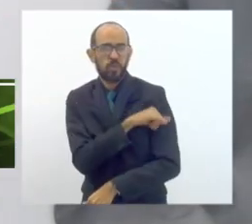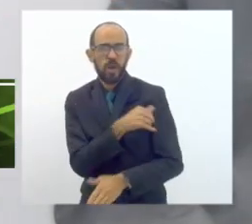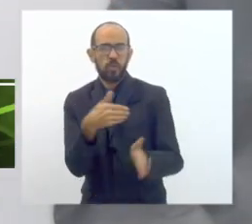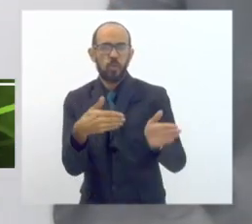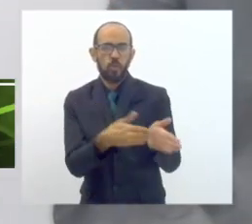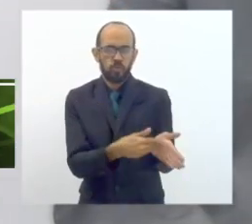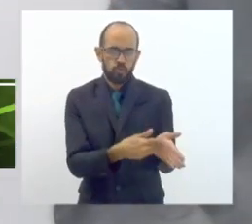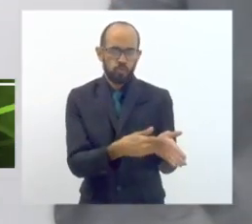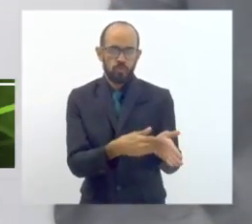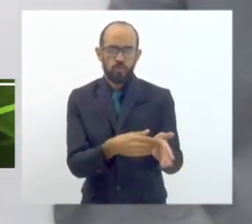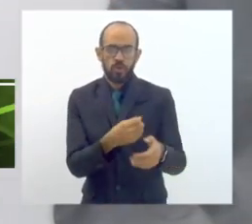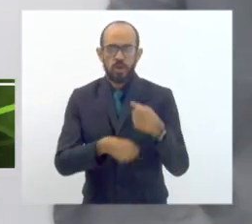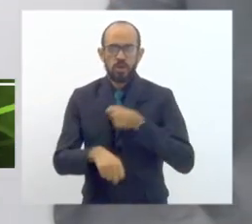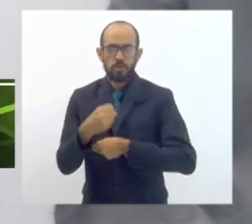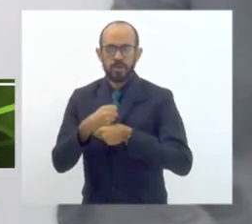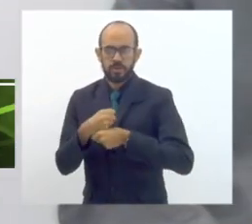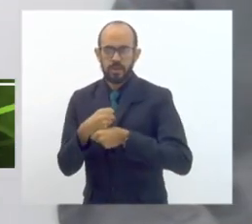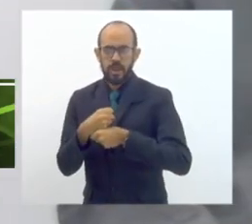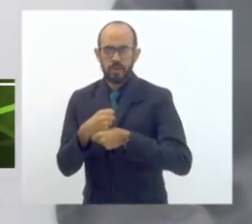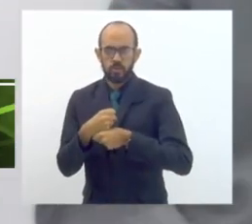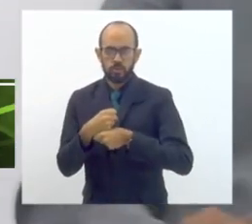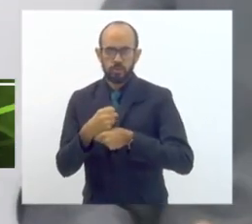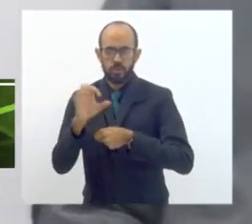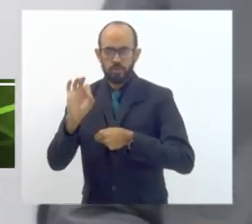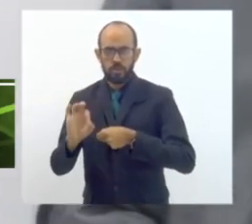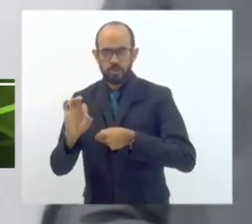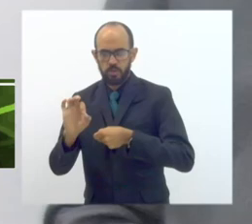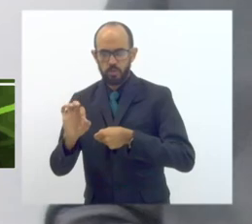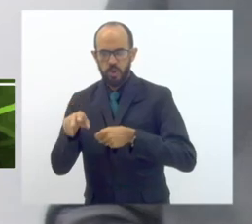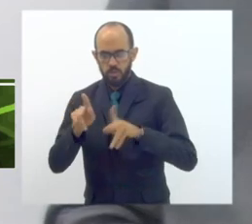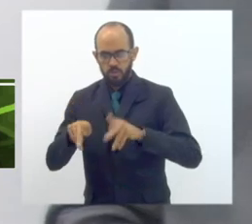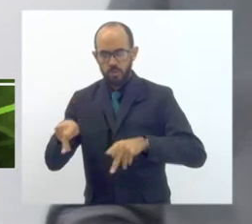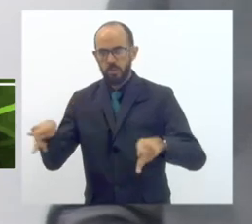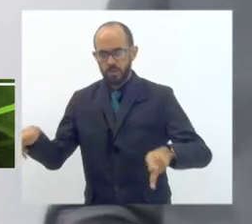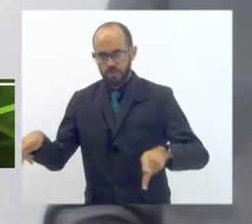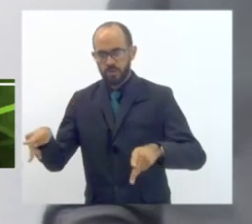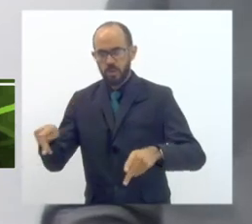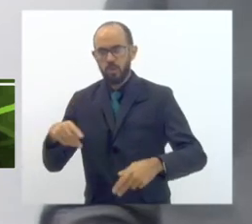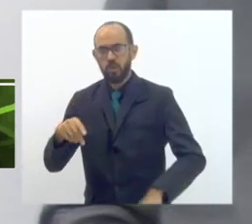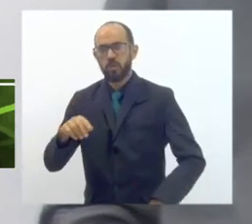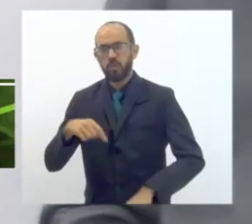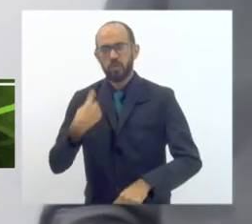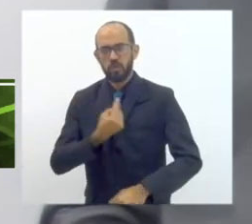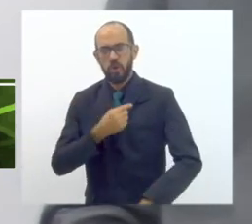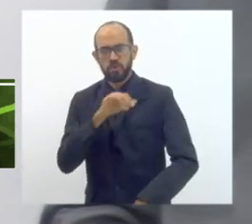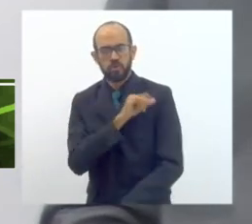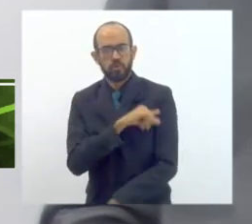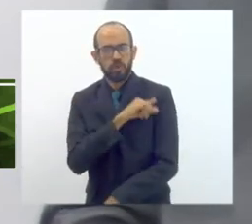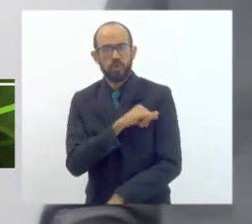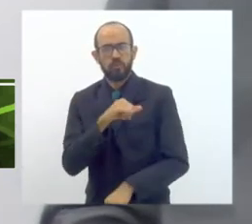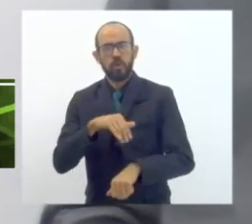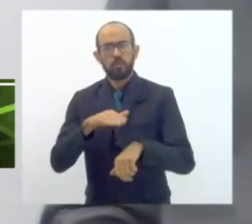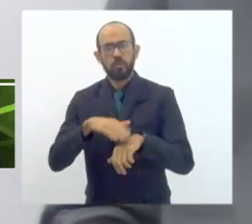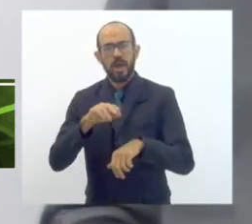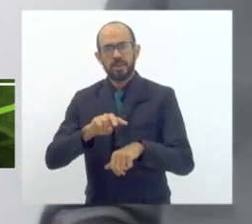Ano passado, nós, percentualmente, em relação ao orçamento da secretaria, fomos os que mais fizemos repasse, transferência para os municípios, e esse ano,